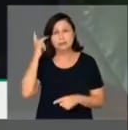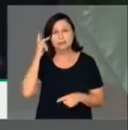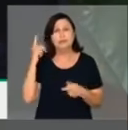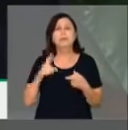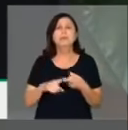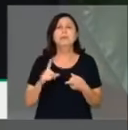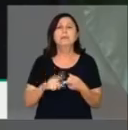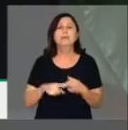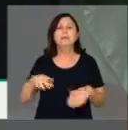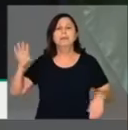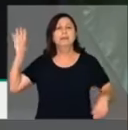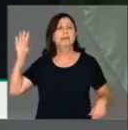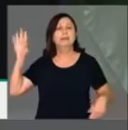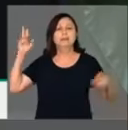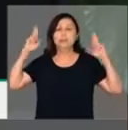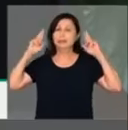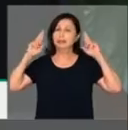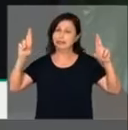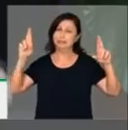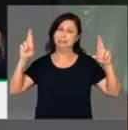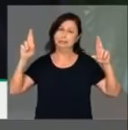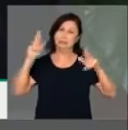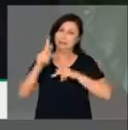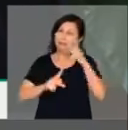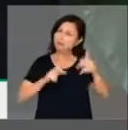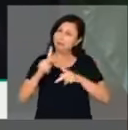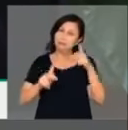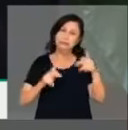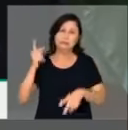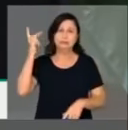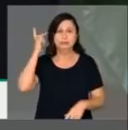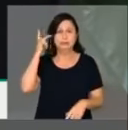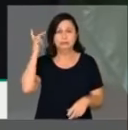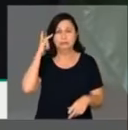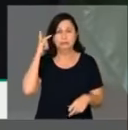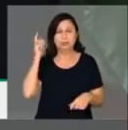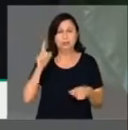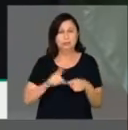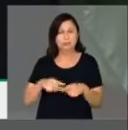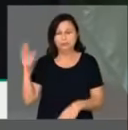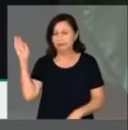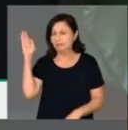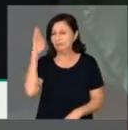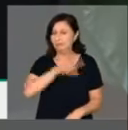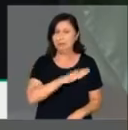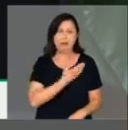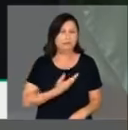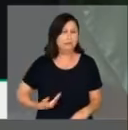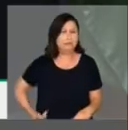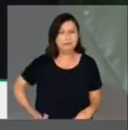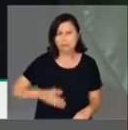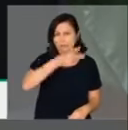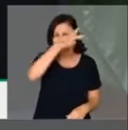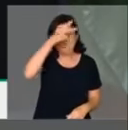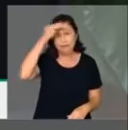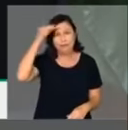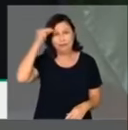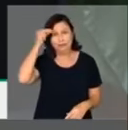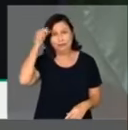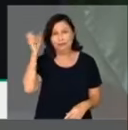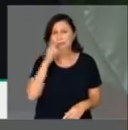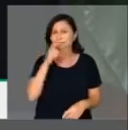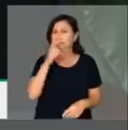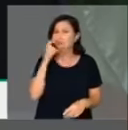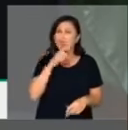é um candidato que não respeita o povo do estado de São Paulo, que fez um péssimo governo na prefeitura de São Paulo, mentindo para o